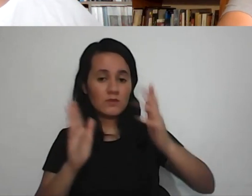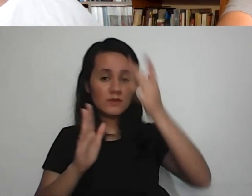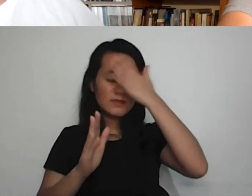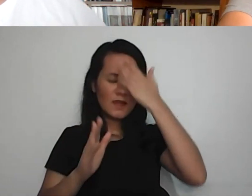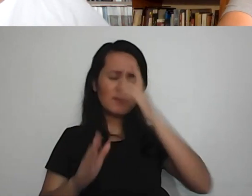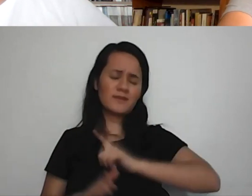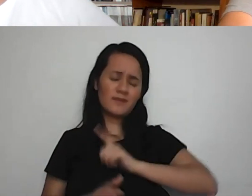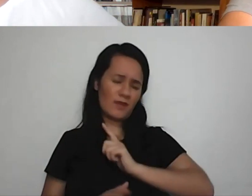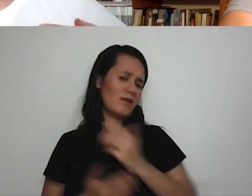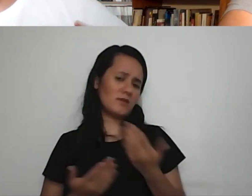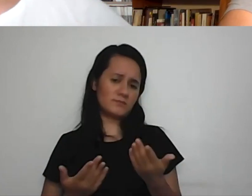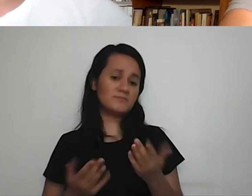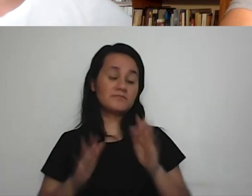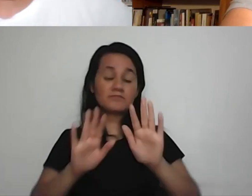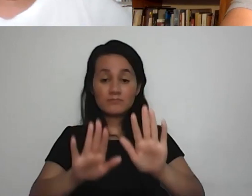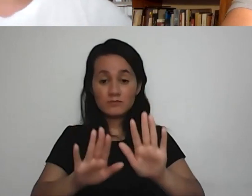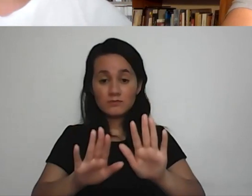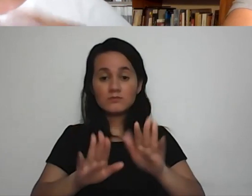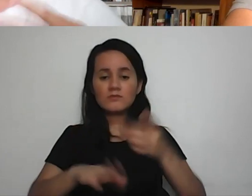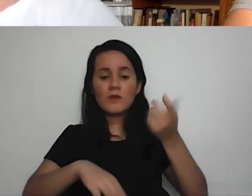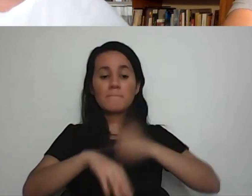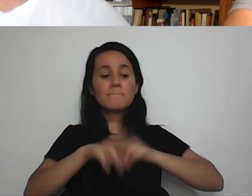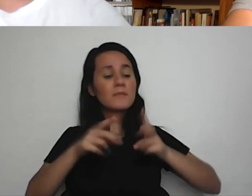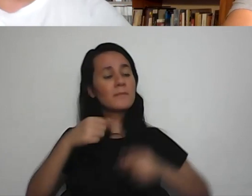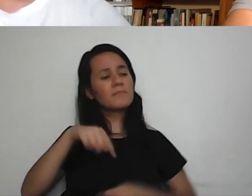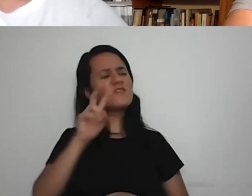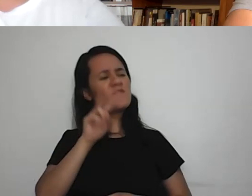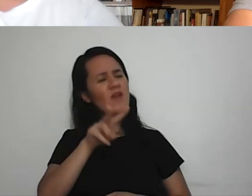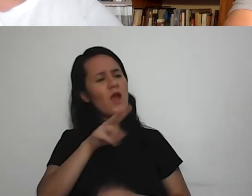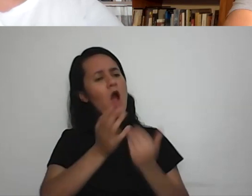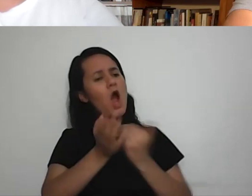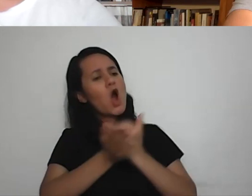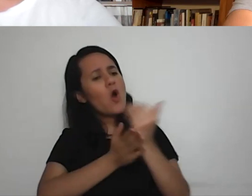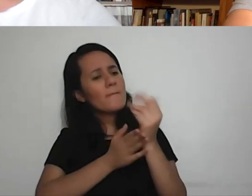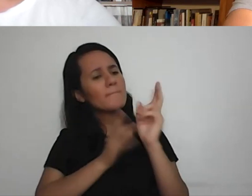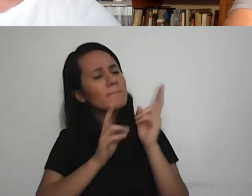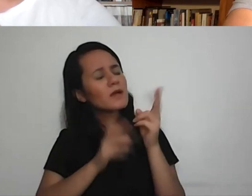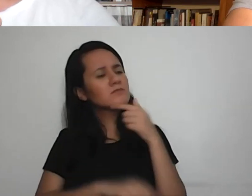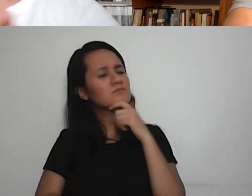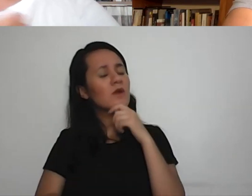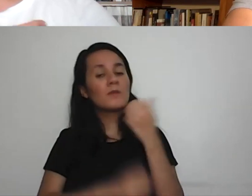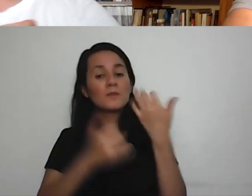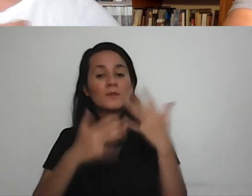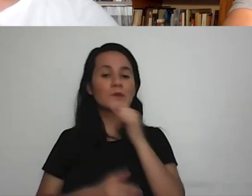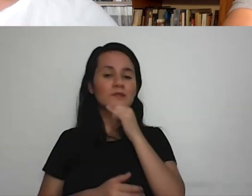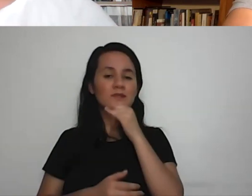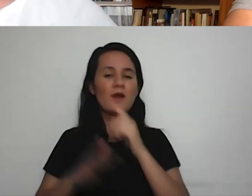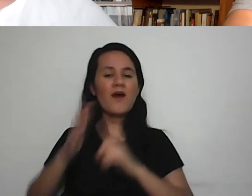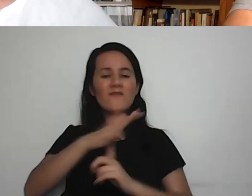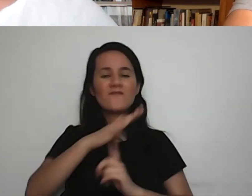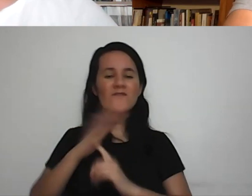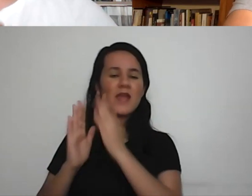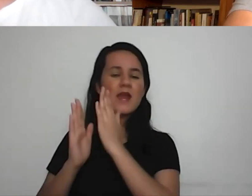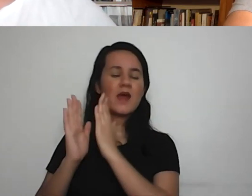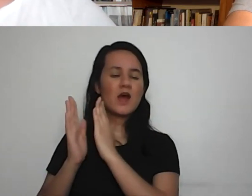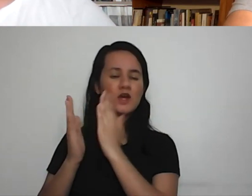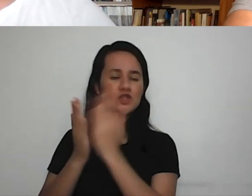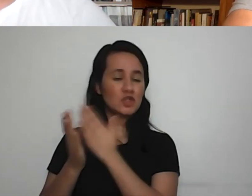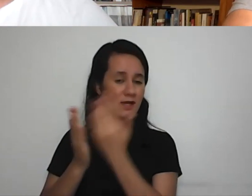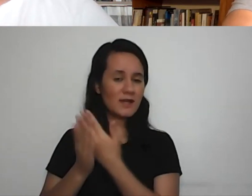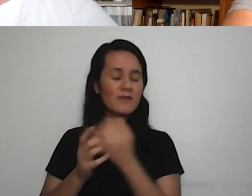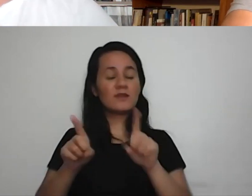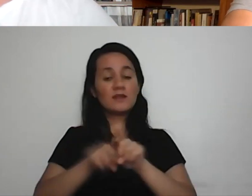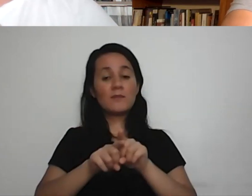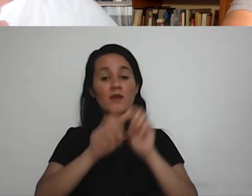dessas coisas. Mas, ao mesmo tempo, você fala, pô, essas iniciativas, né, igual a gente está falando aqui das feiras de livro, dos sites,